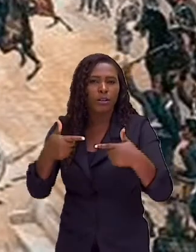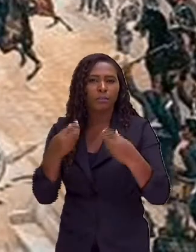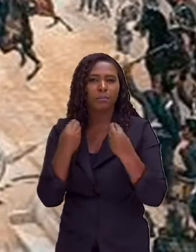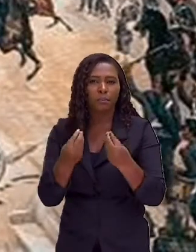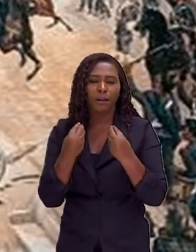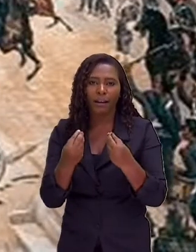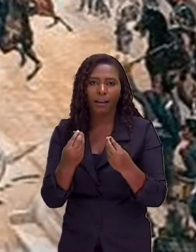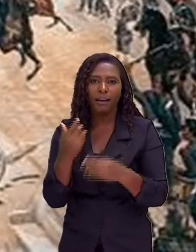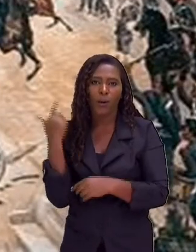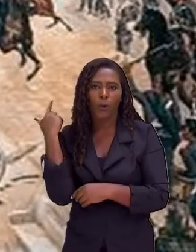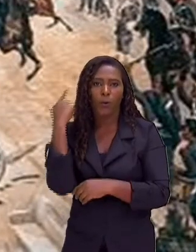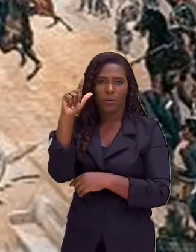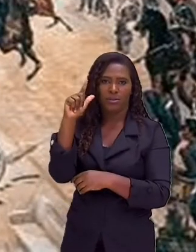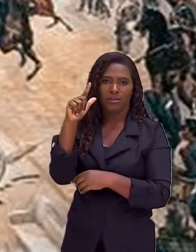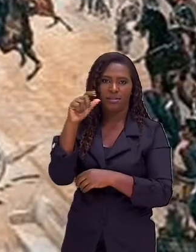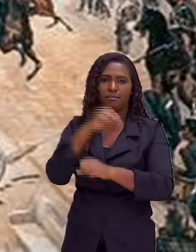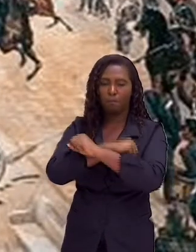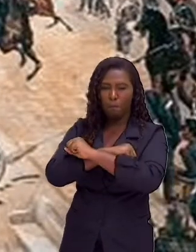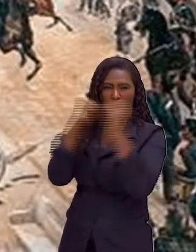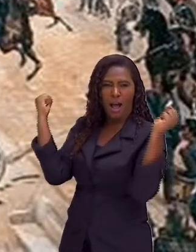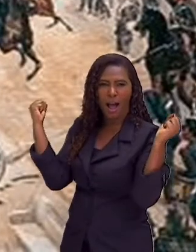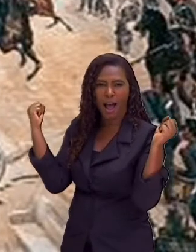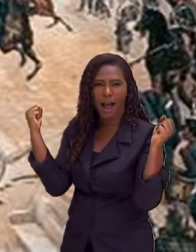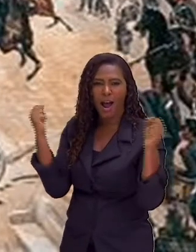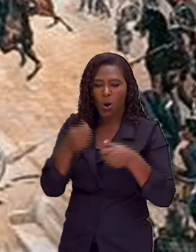percorrido entre